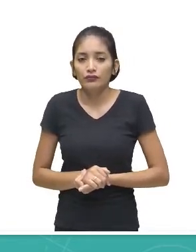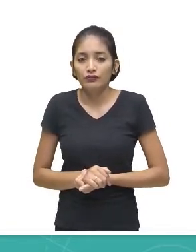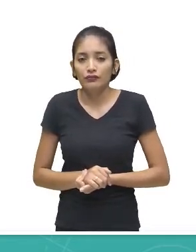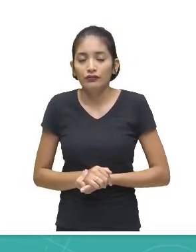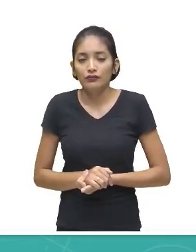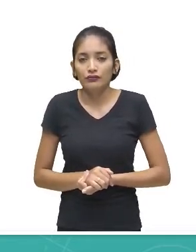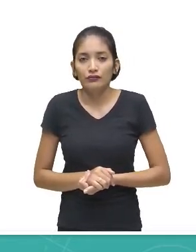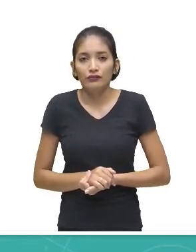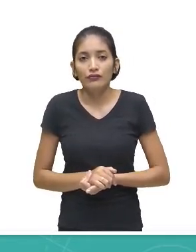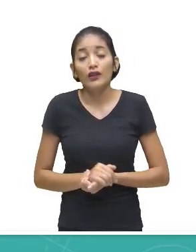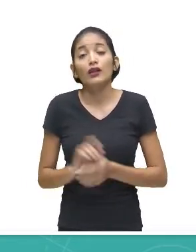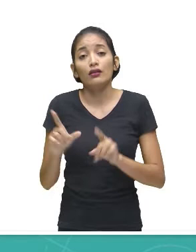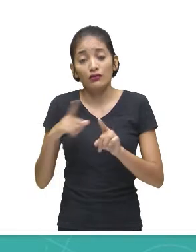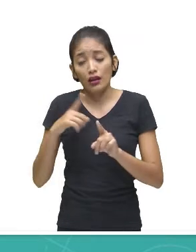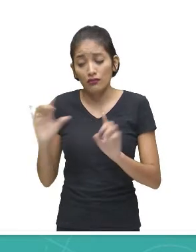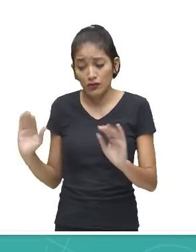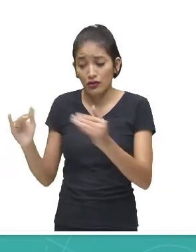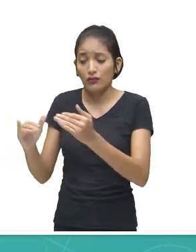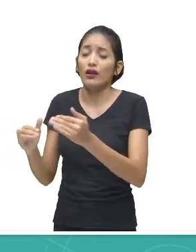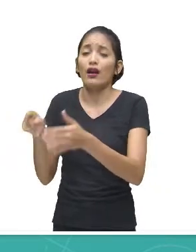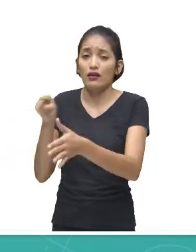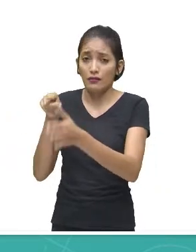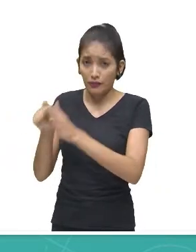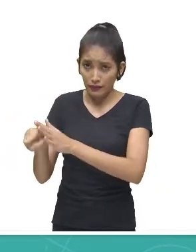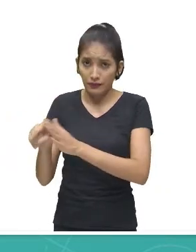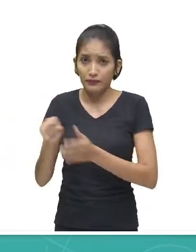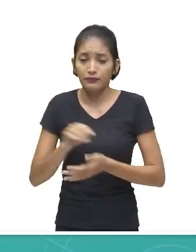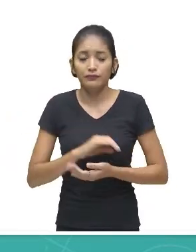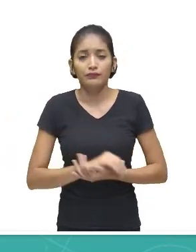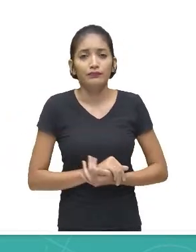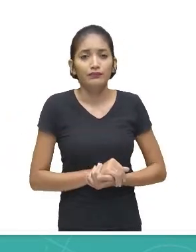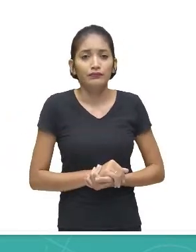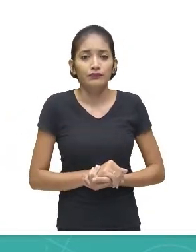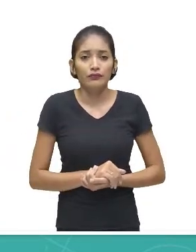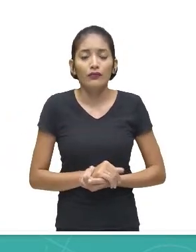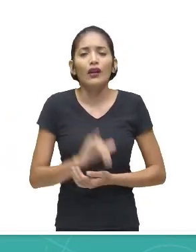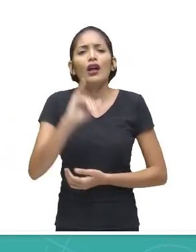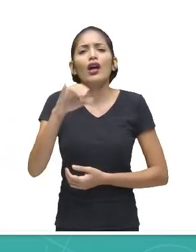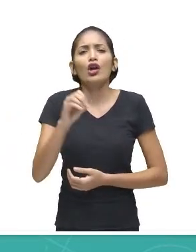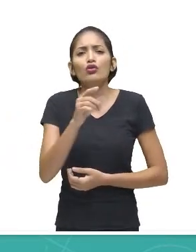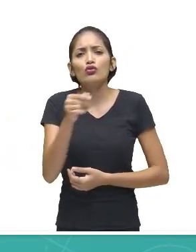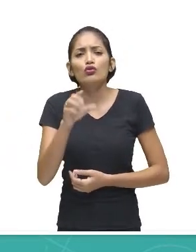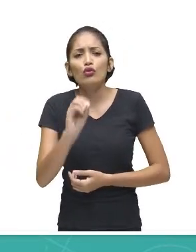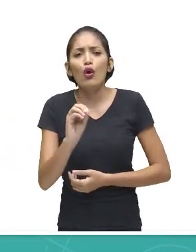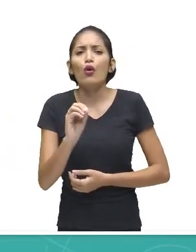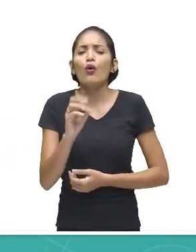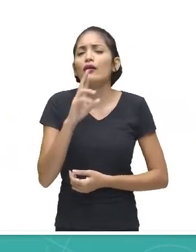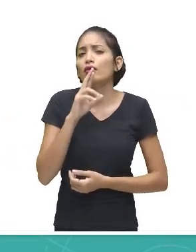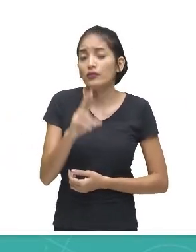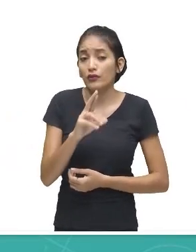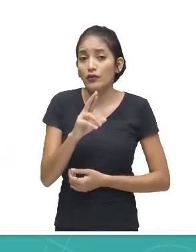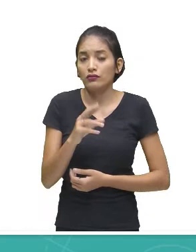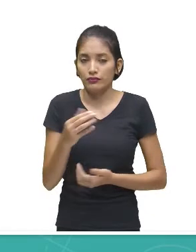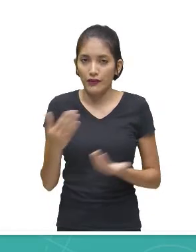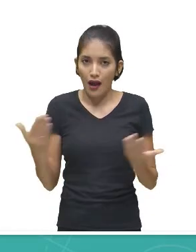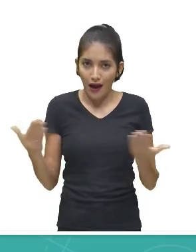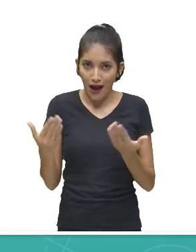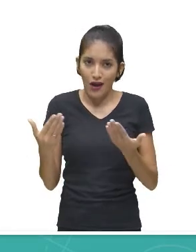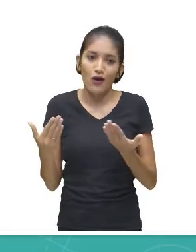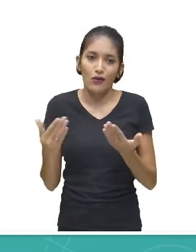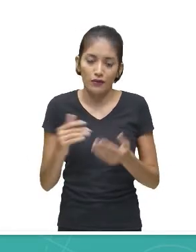maior ênfase essa pergunta, né? E Joãozinho responde. Observe que agora,